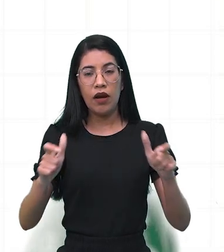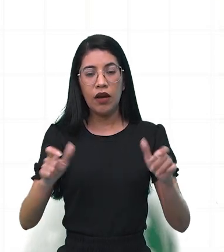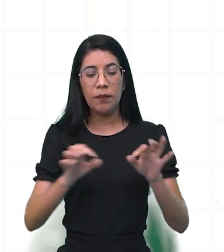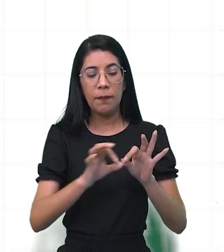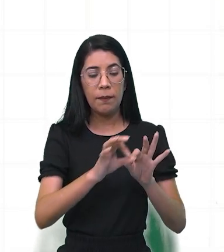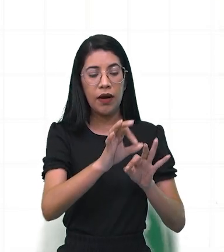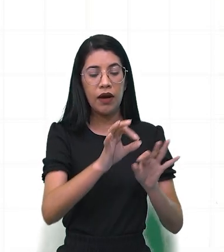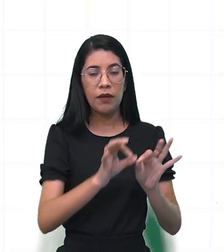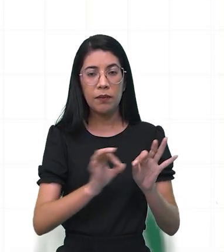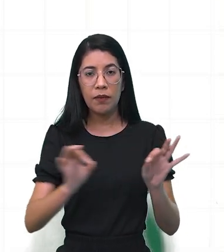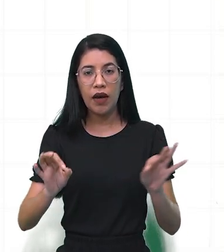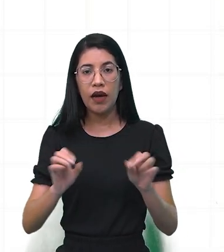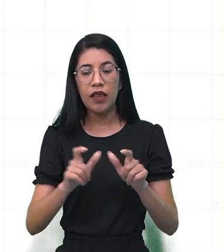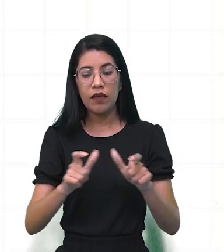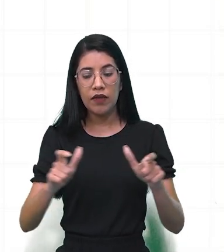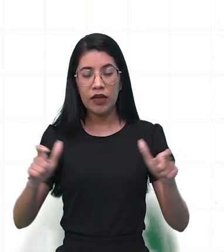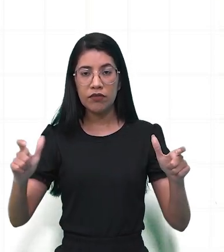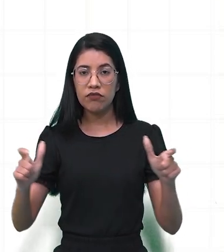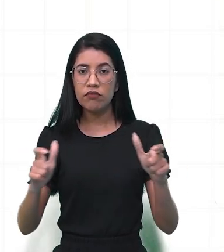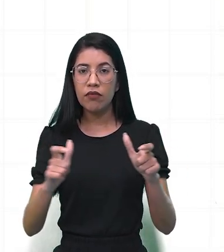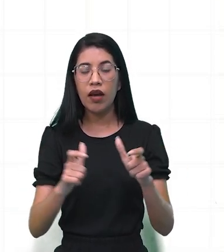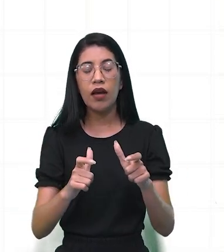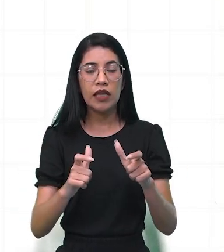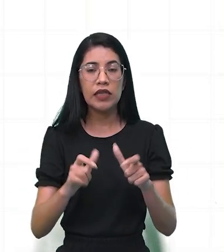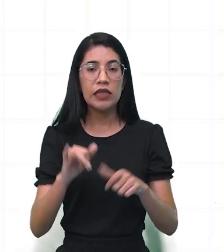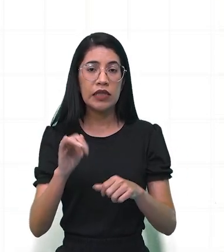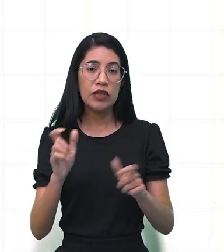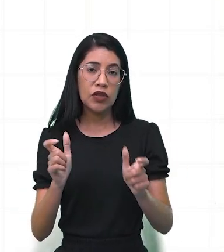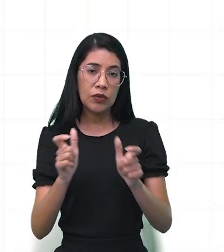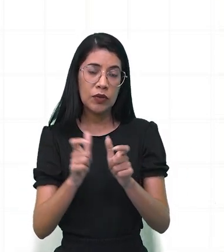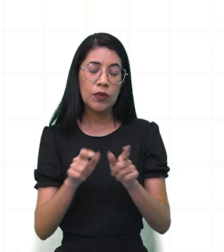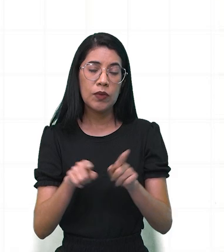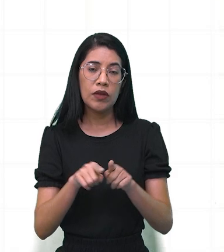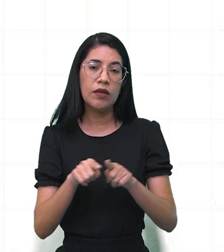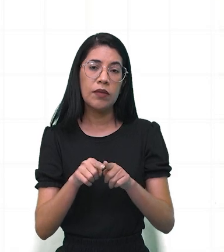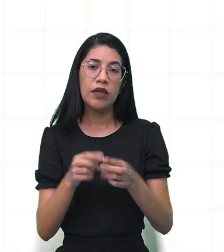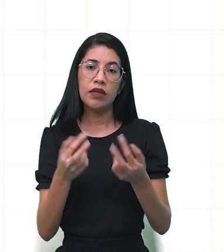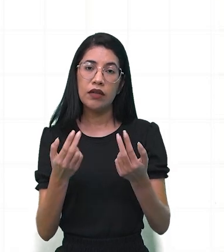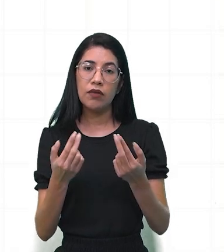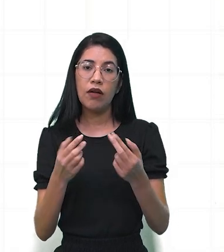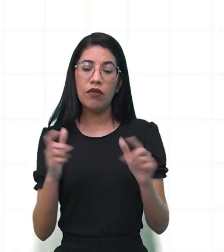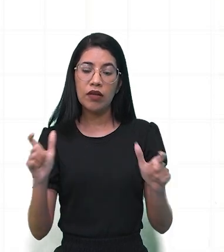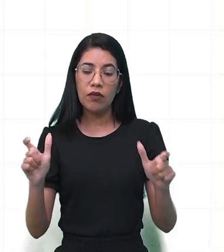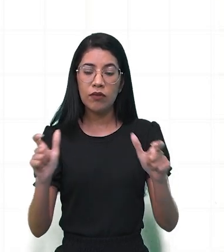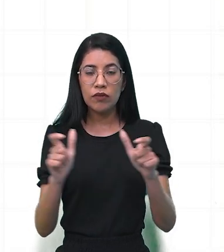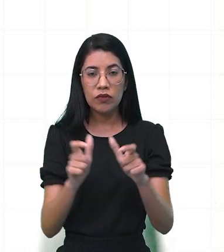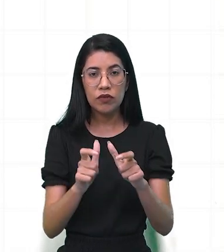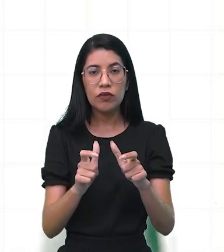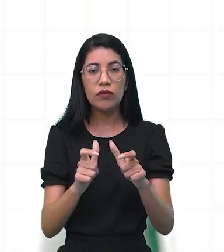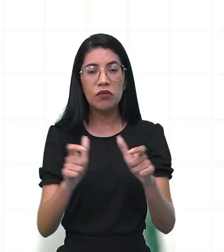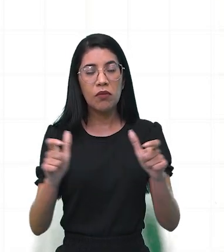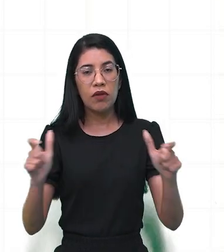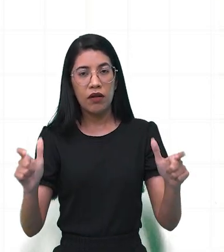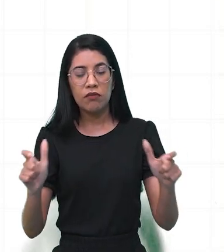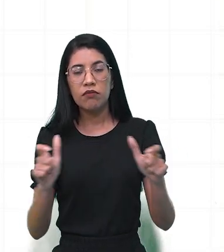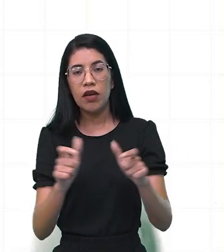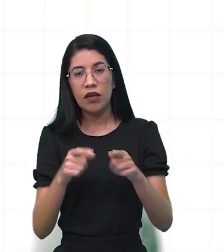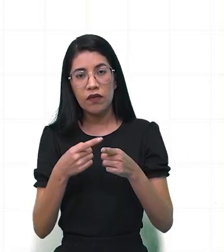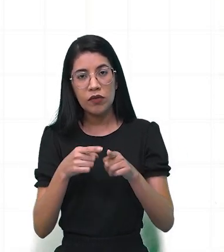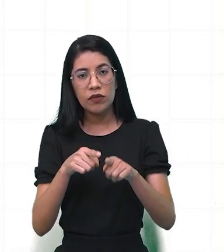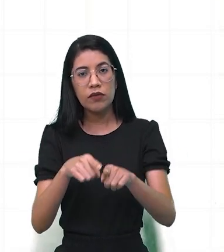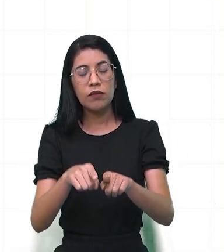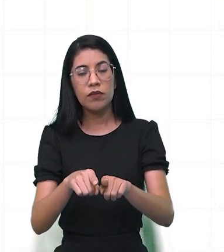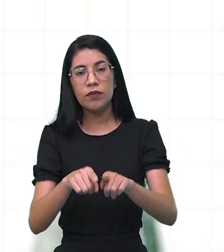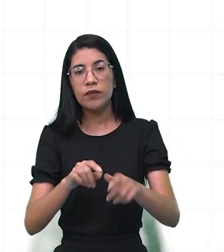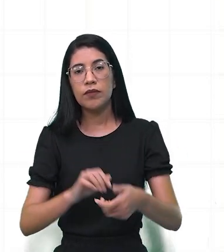área. Se eu diminuo o valor das dimensões, eu diminuo essa área também, tá certo? Isso